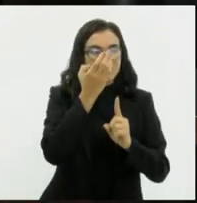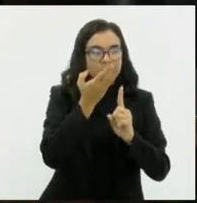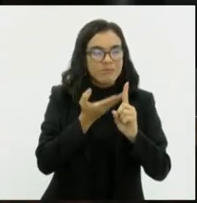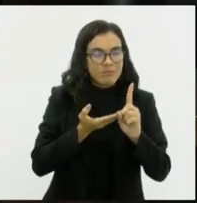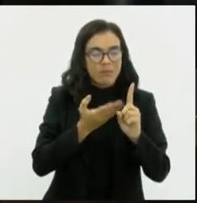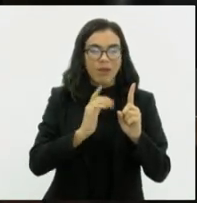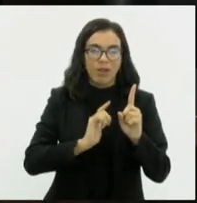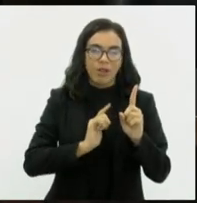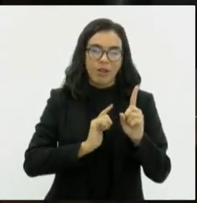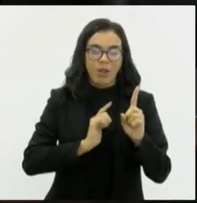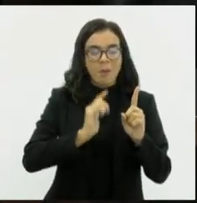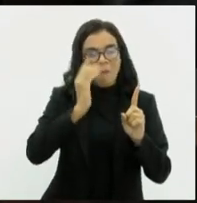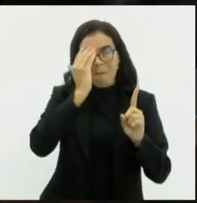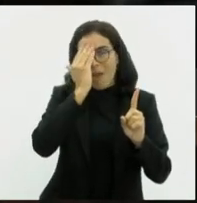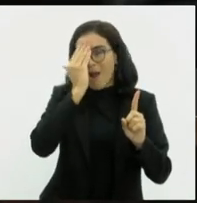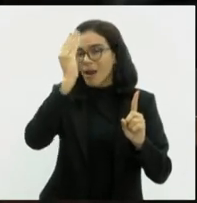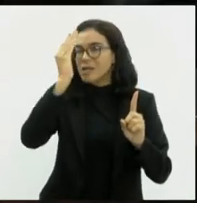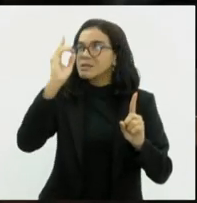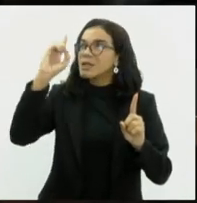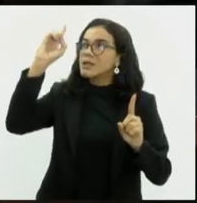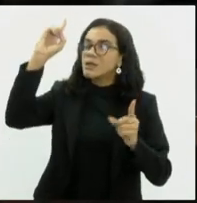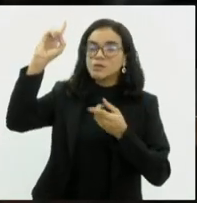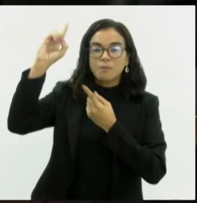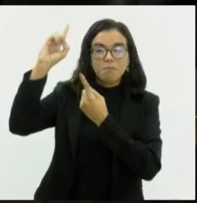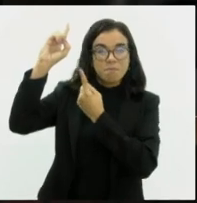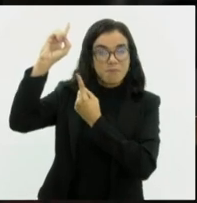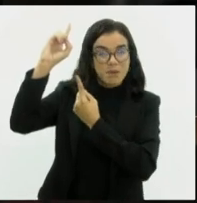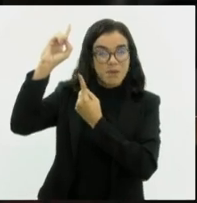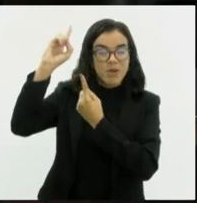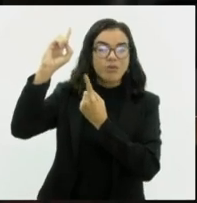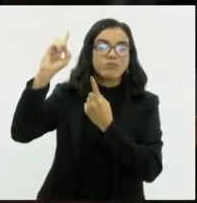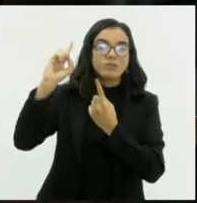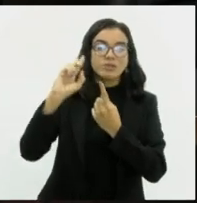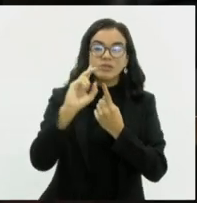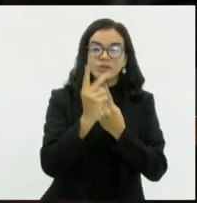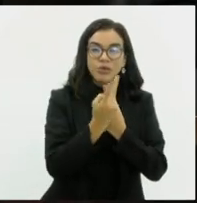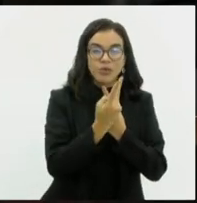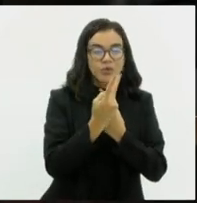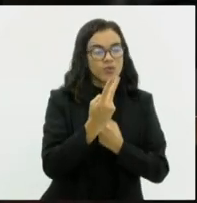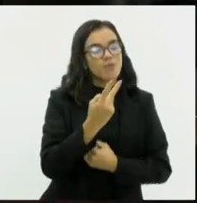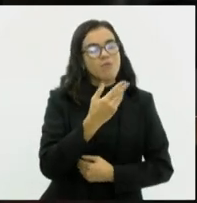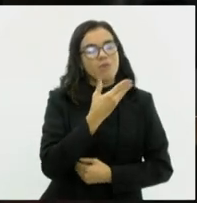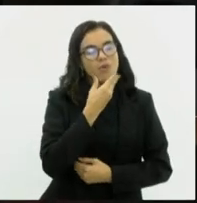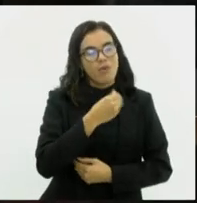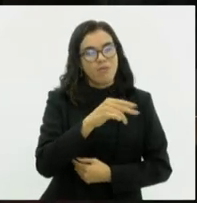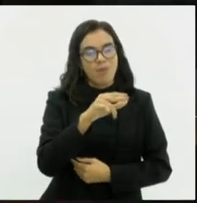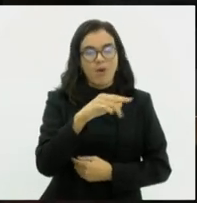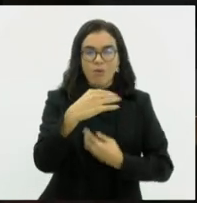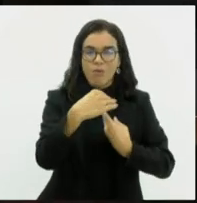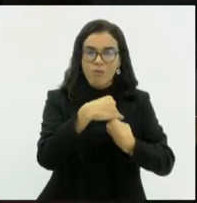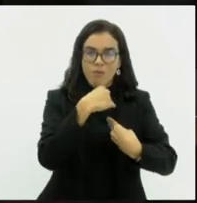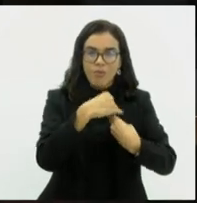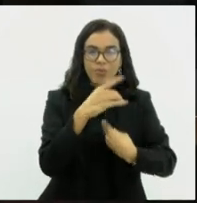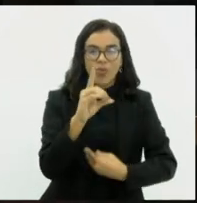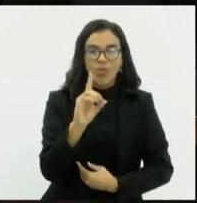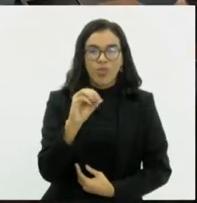estou, eu quero agradecer primeiramente a Deus e a toda a minha família, ele, meu irmão, conselheiro Domingos